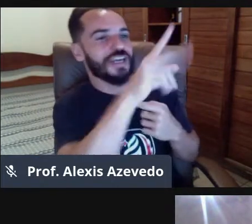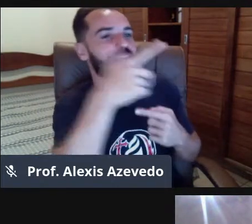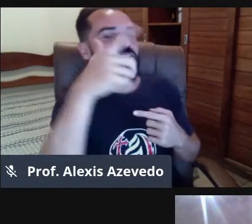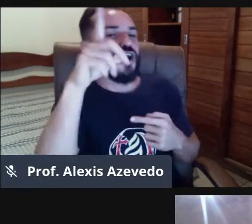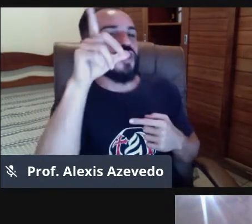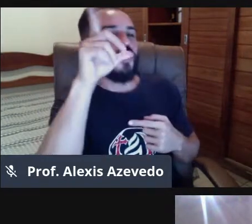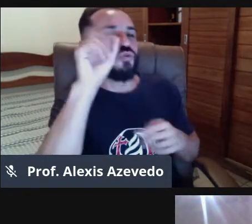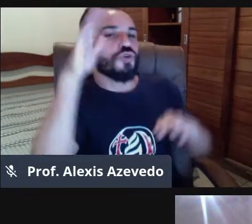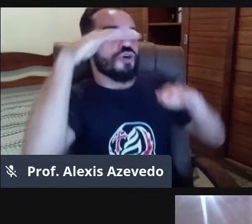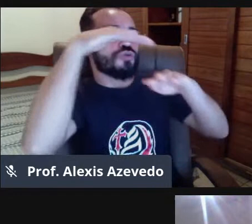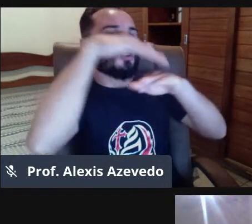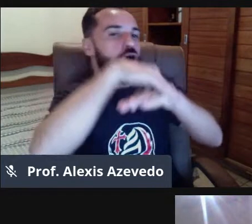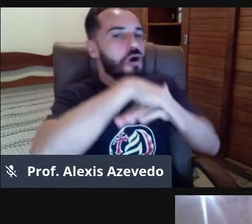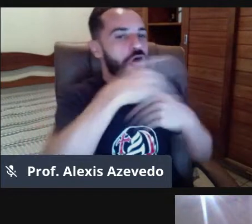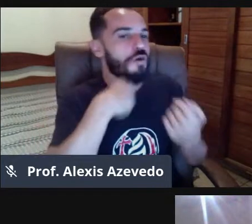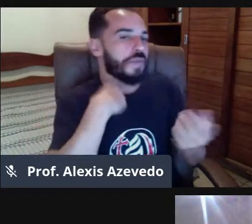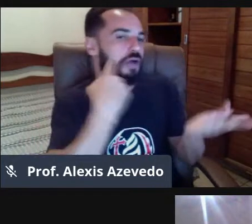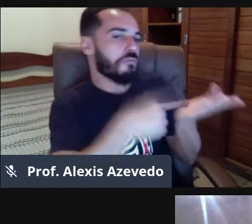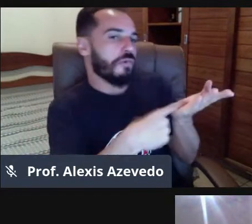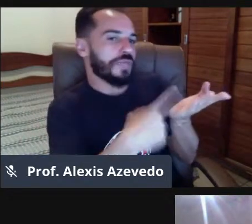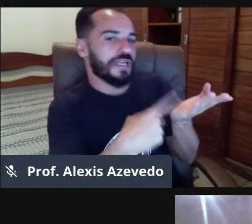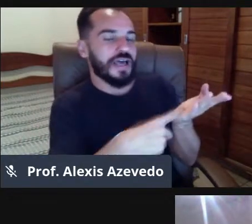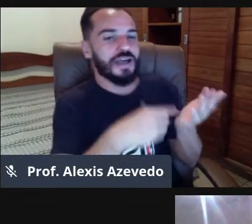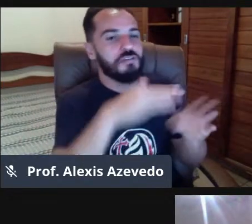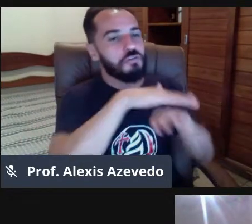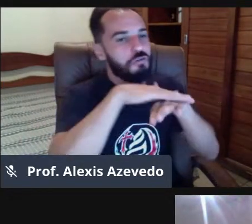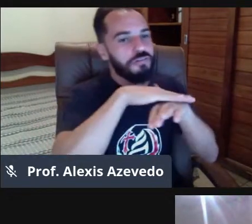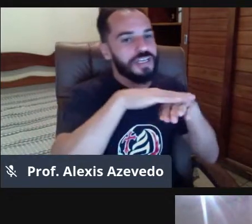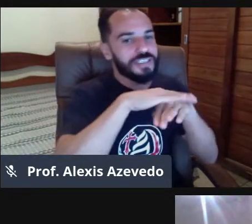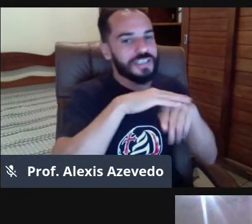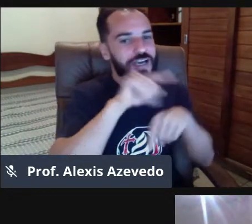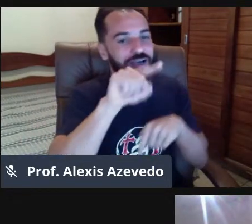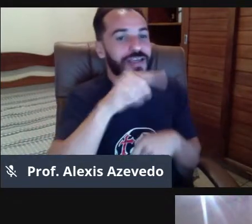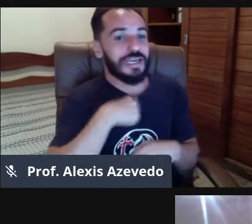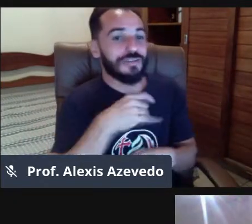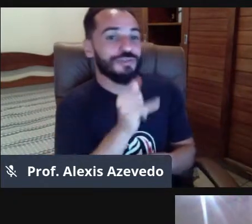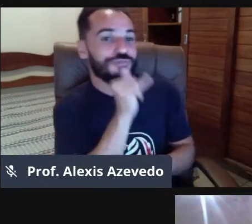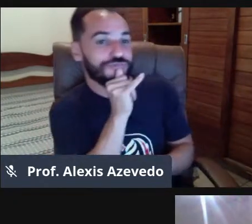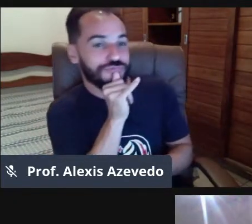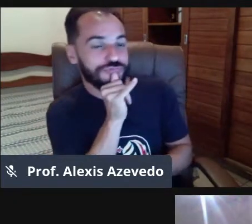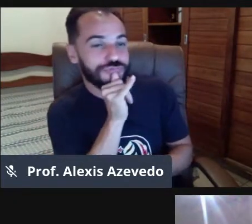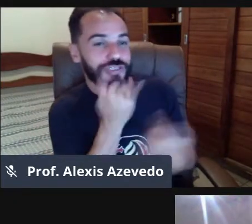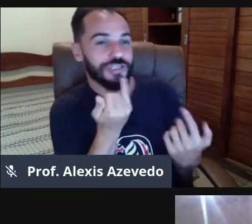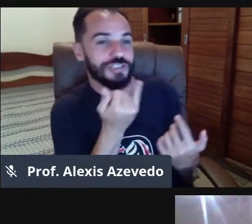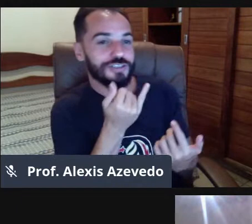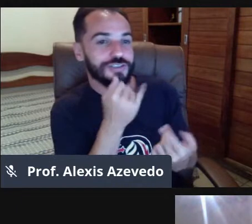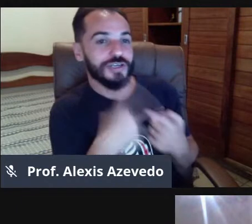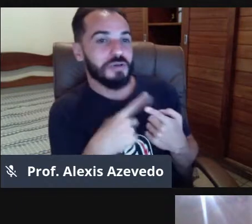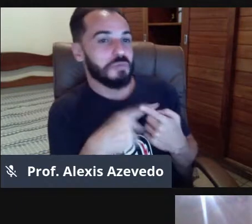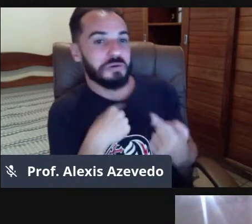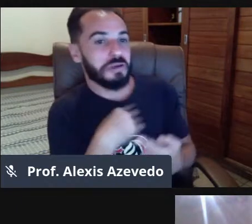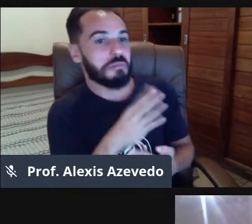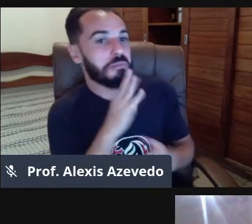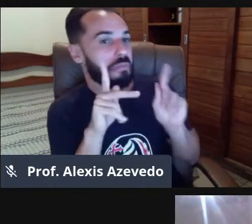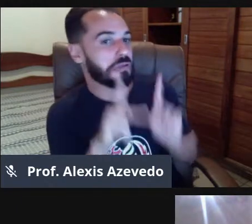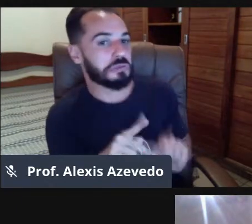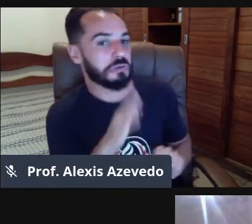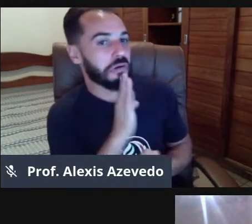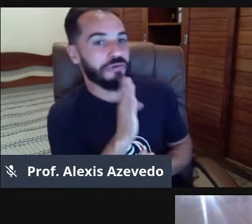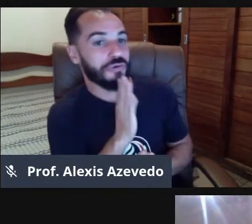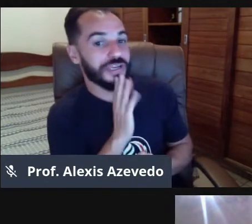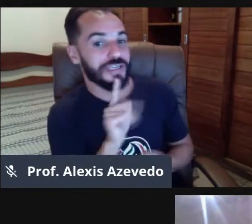um ponto de encontro, e aí me bate uma tristeza, porque é tudo gente que eu não conheço, e eu fico,